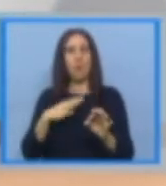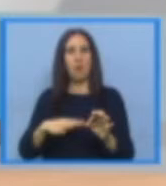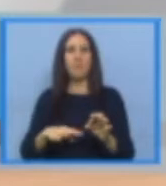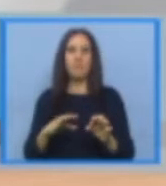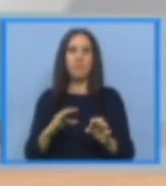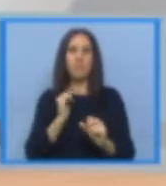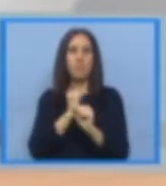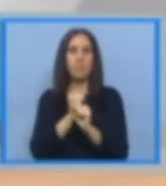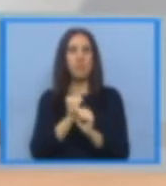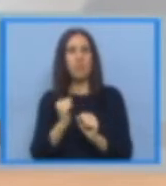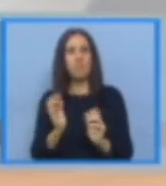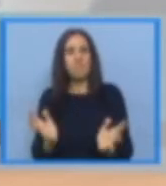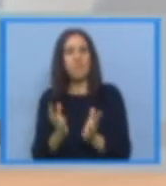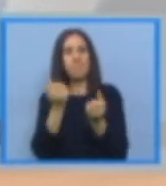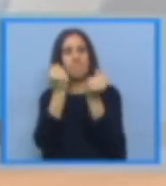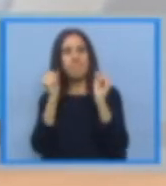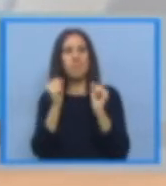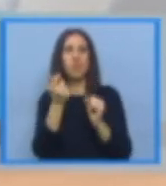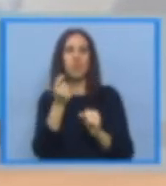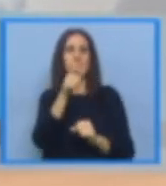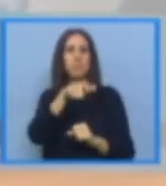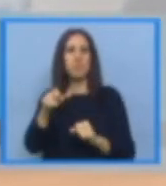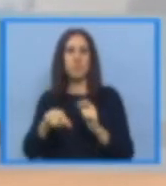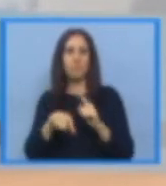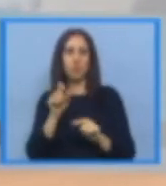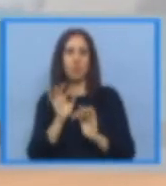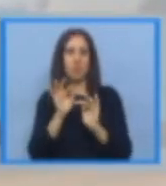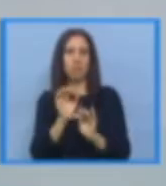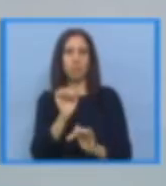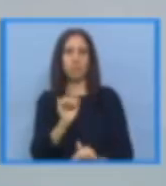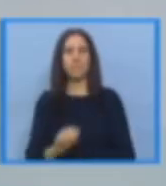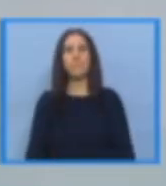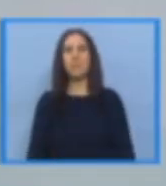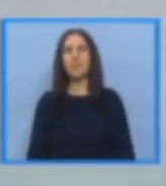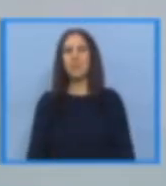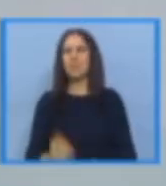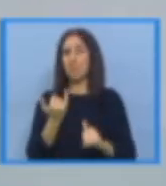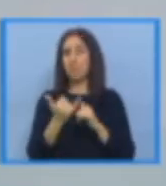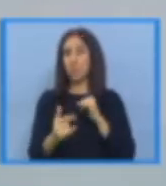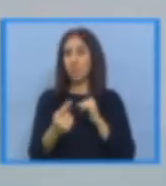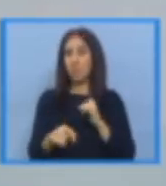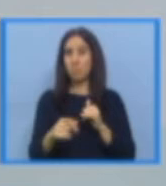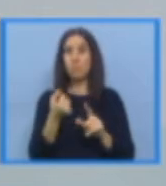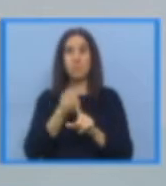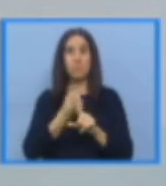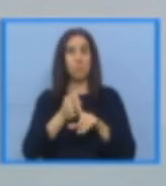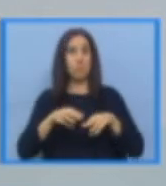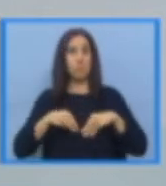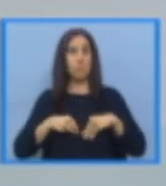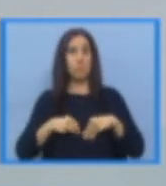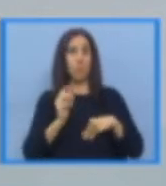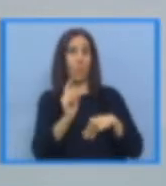bocadinho emancipar esta população refugiada. Há uma dimensão de risco ao assumir esse desafio e essa